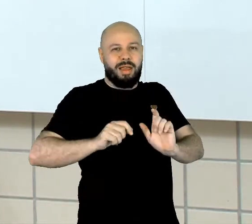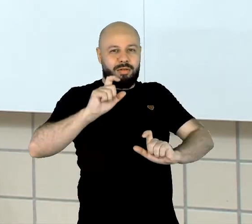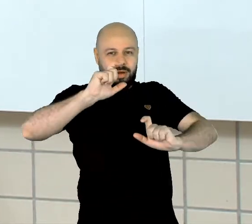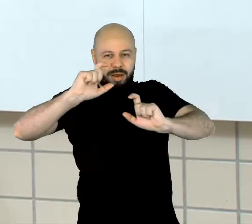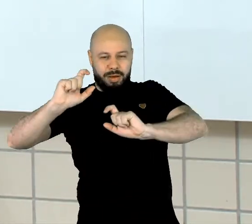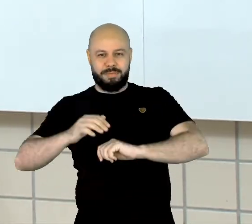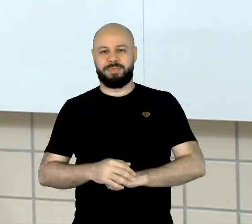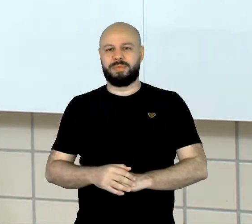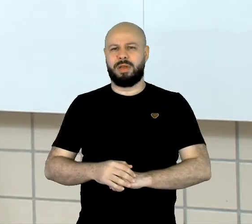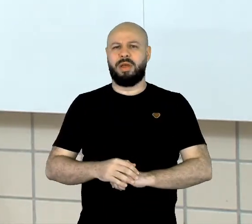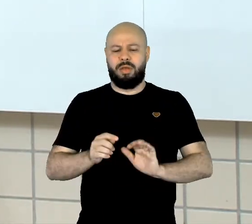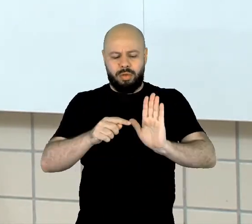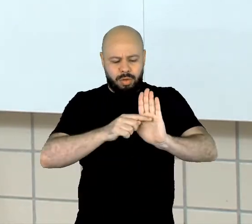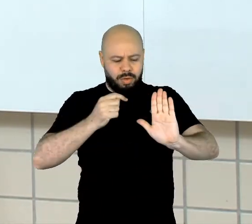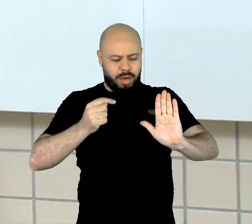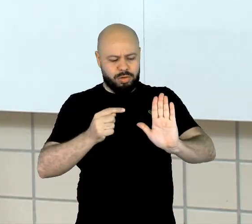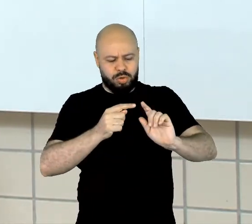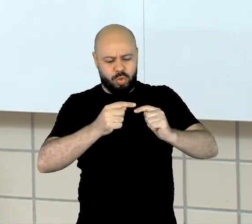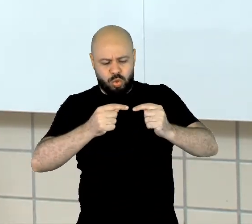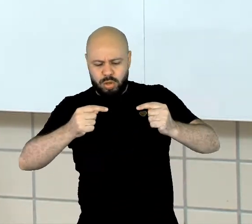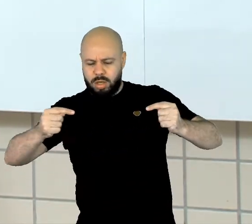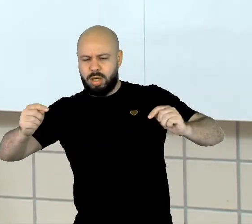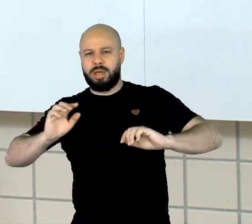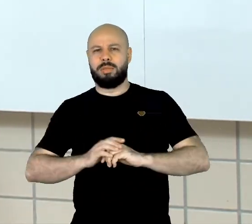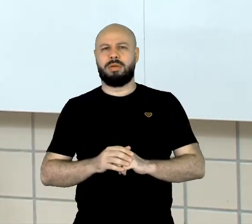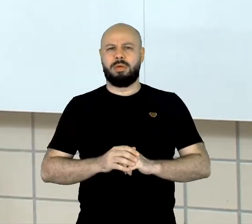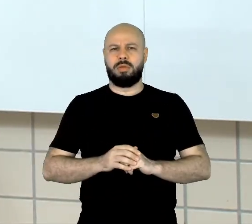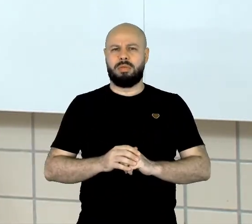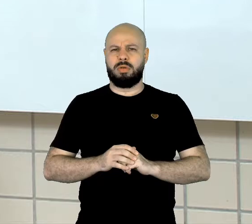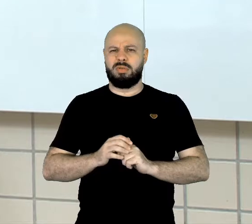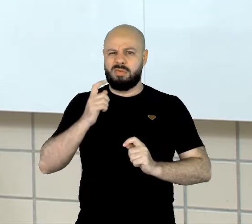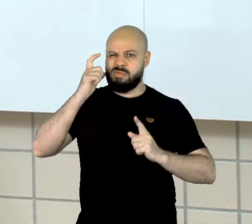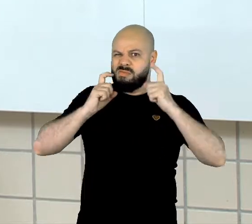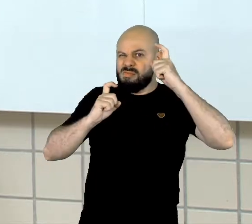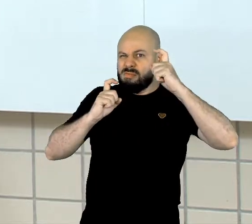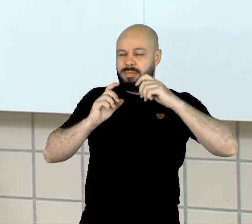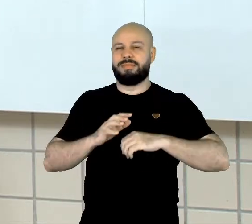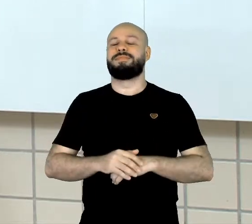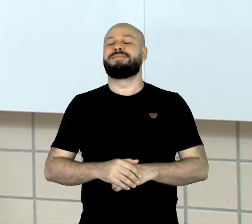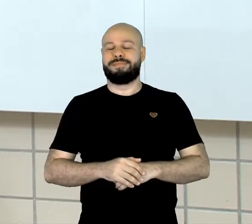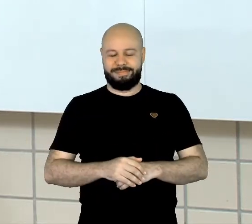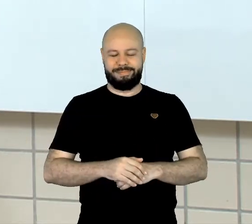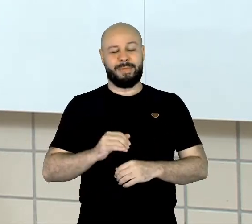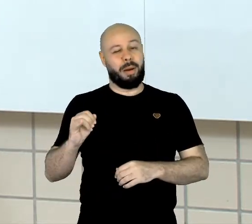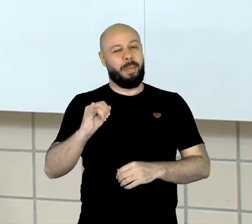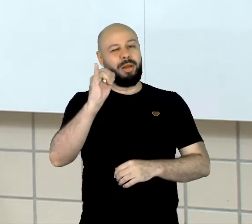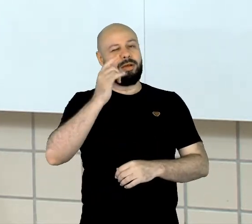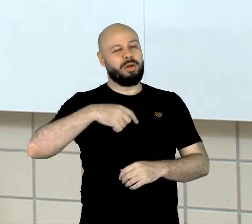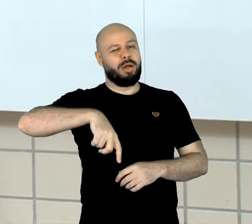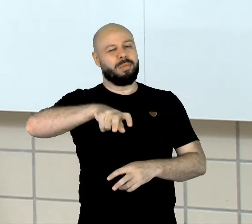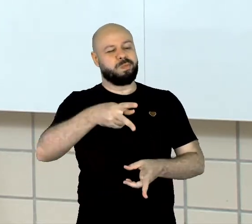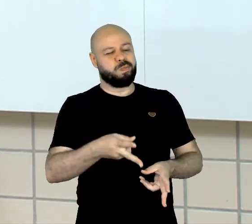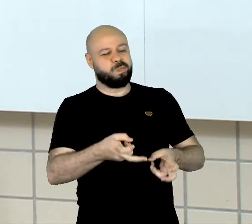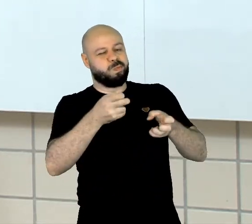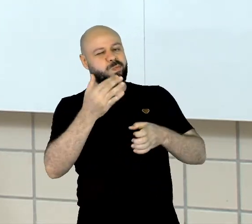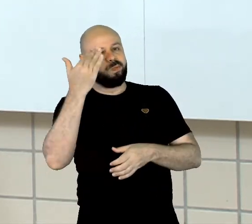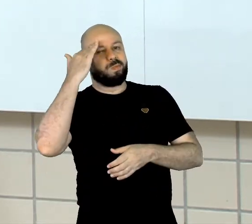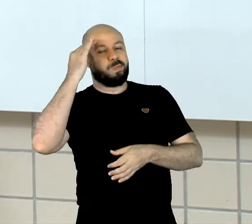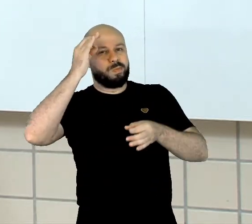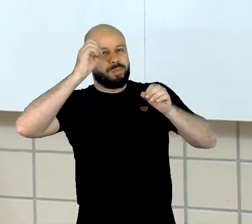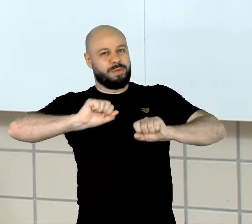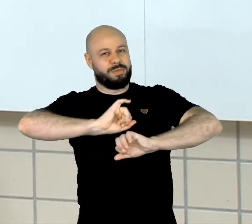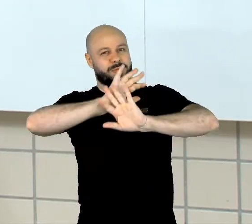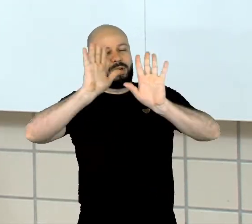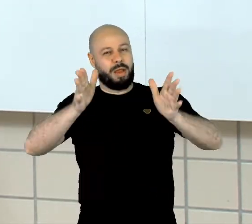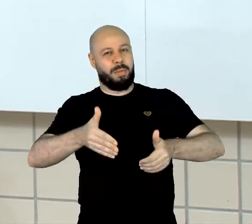os tracinhos, as linhas, a fisionomia dos personagens, o quanto é importante para que a gente possa compreender